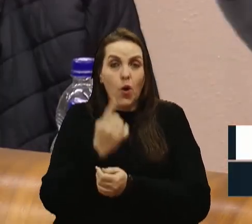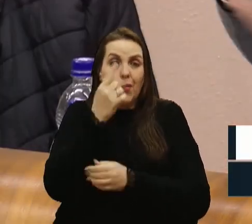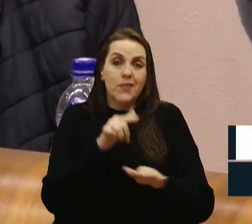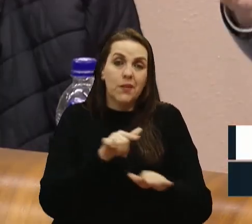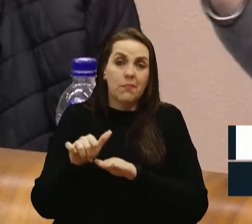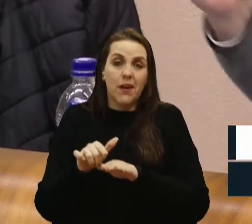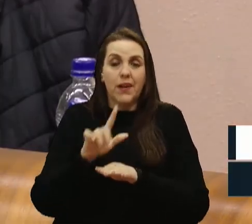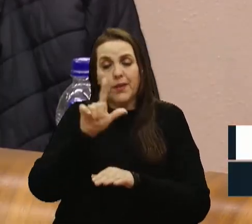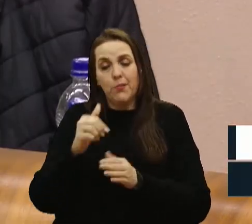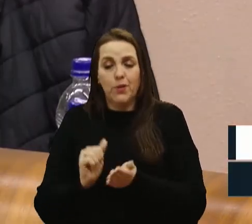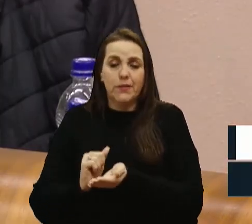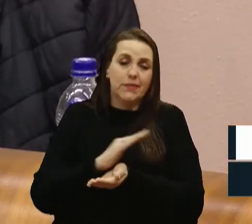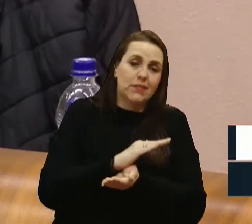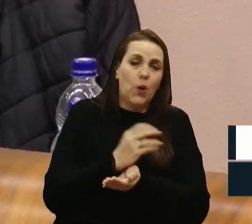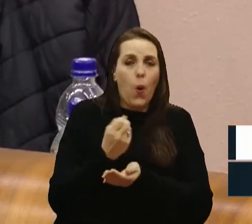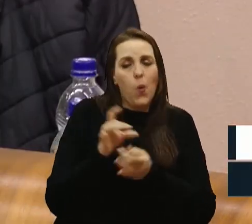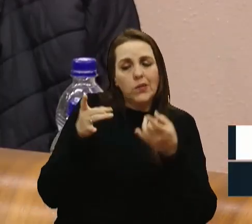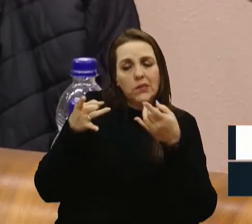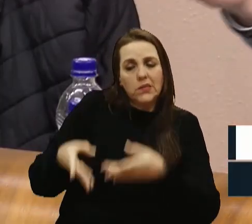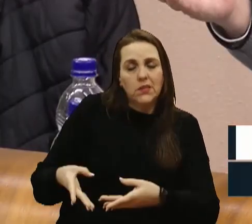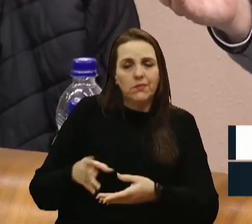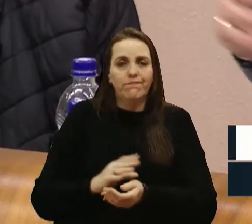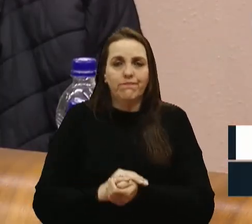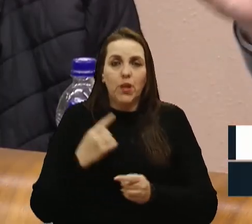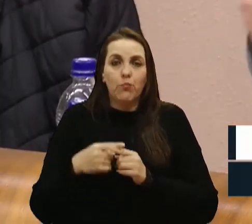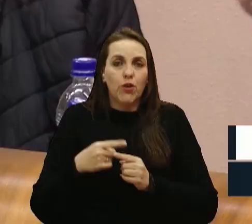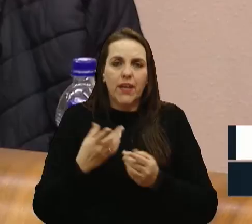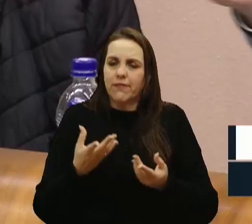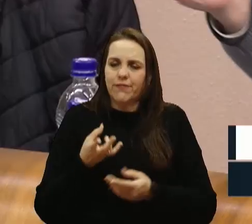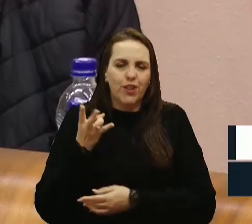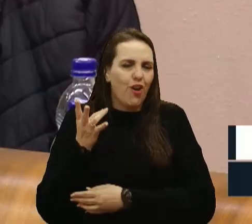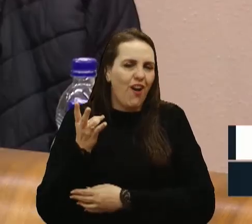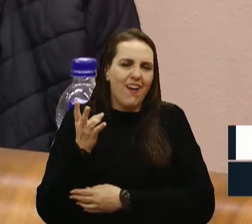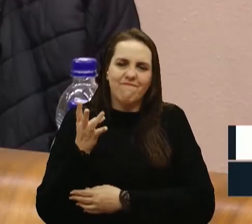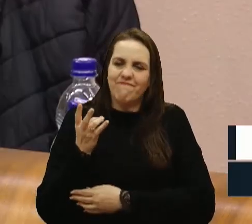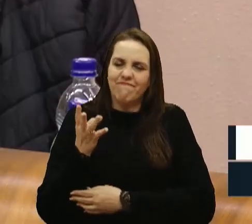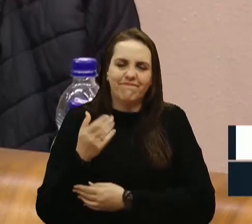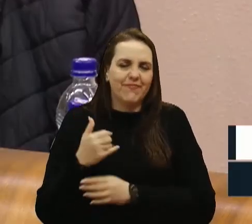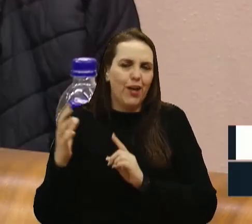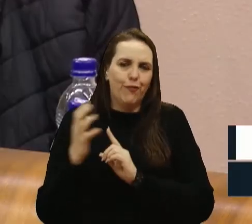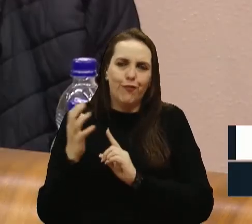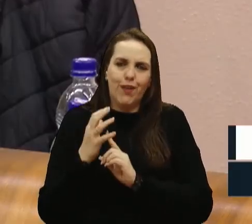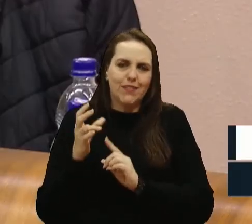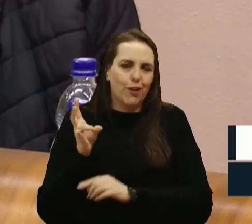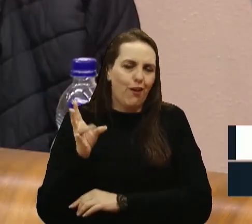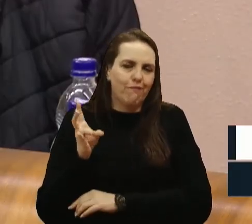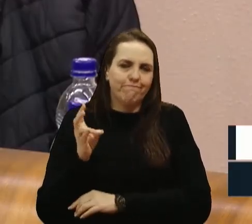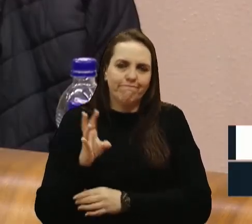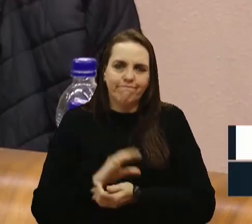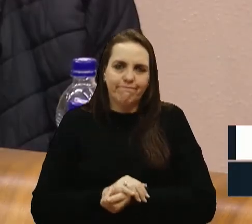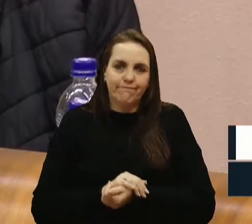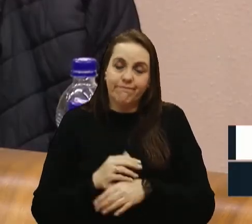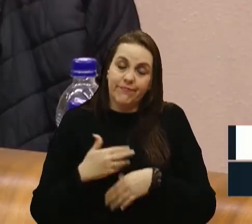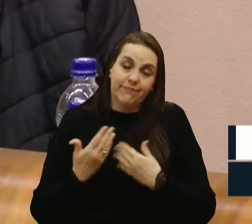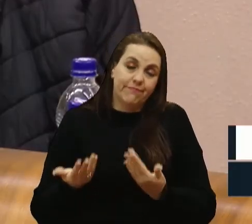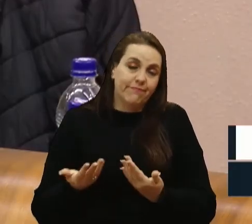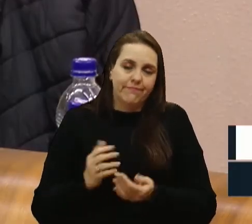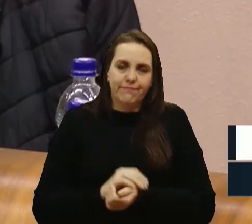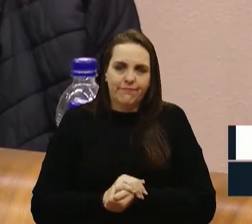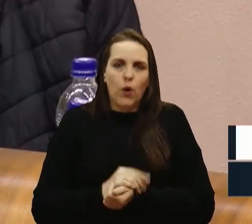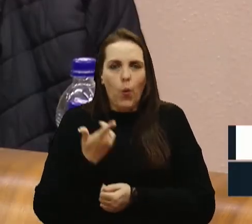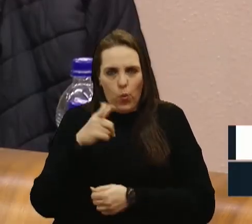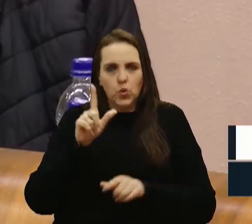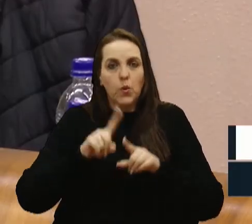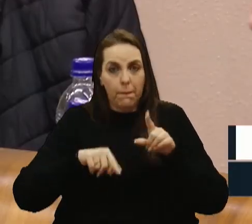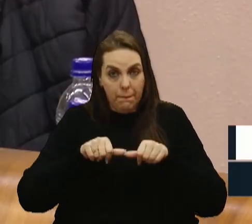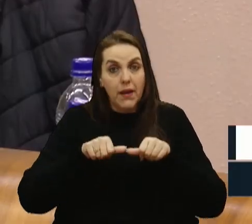e são demitidos ou pedem para sair. Por quê? Porque a drogadição influi em tudo isso aí, não tenha dúvida nenhuma. E assim nós temos com outros mercados